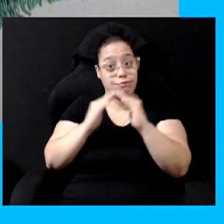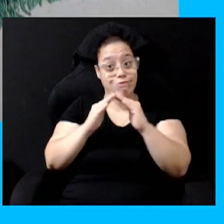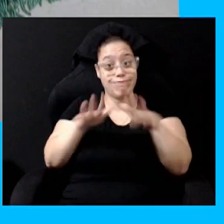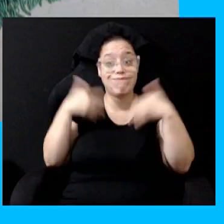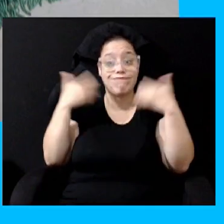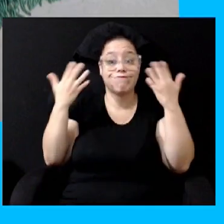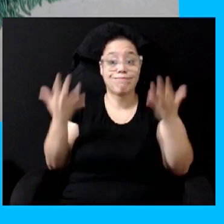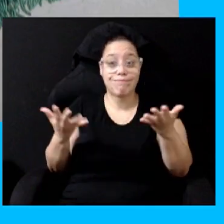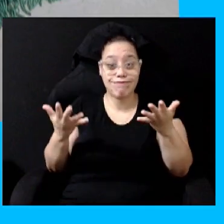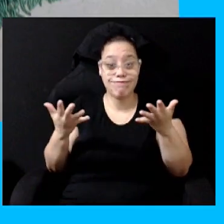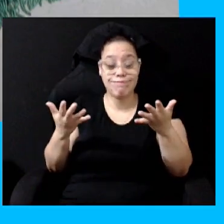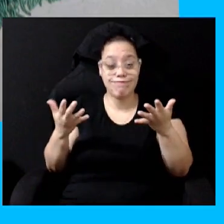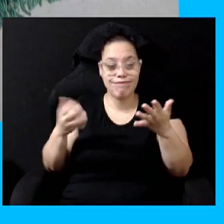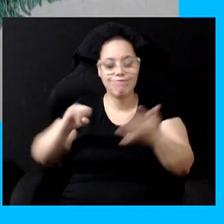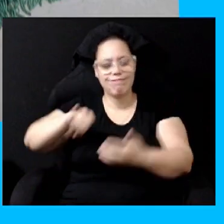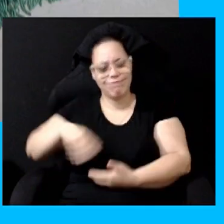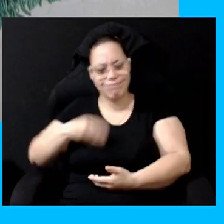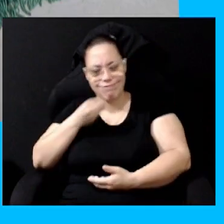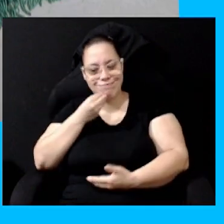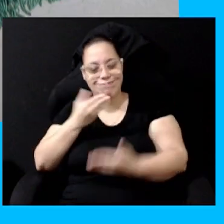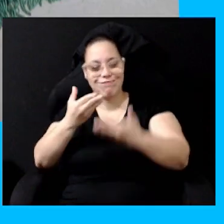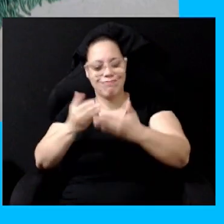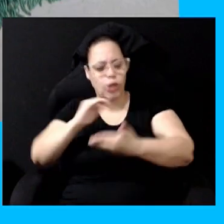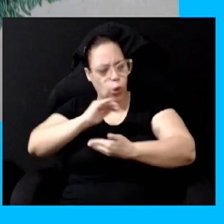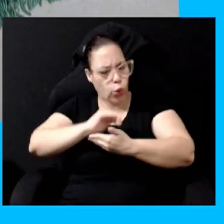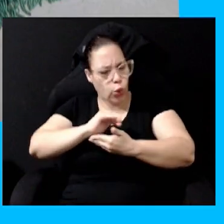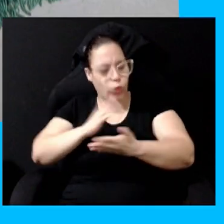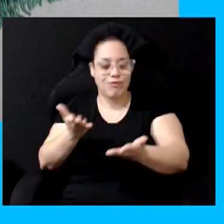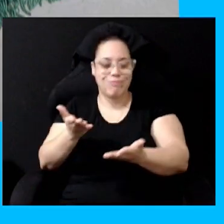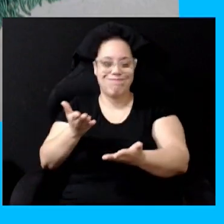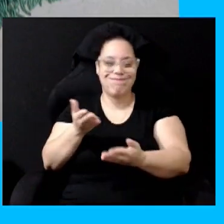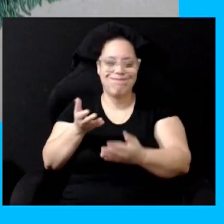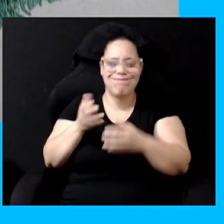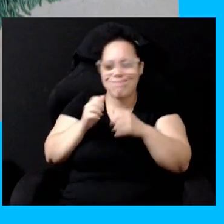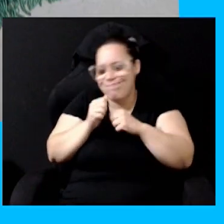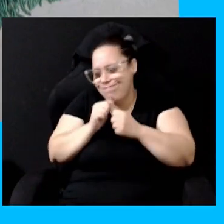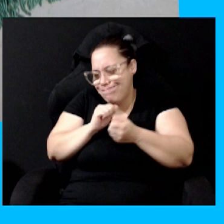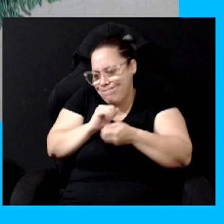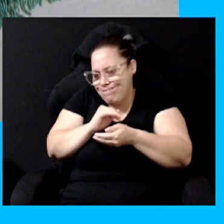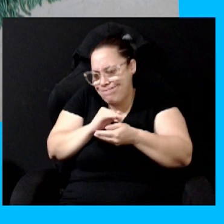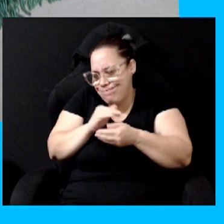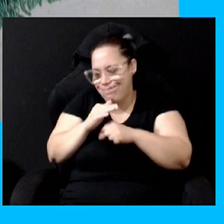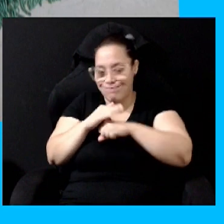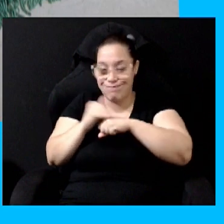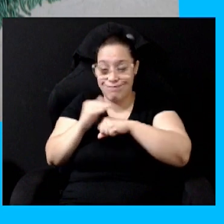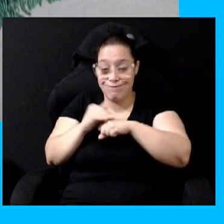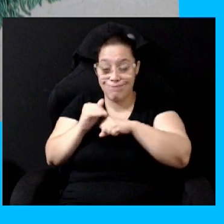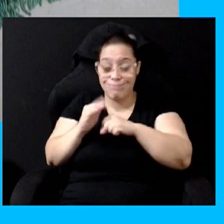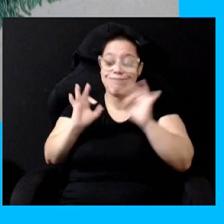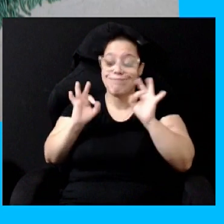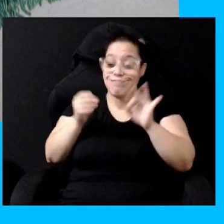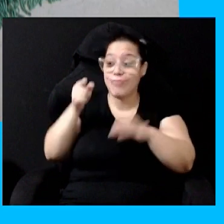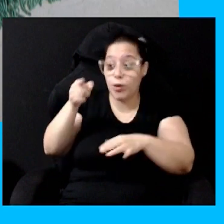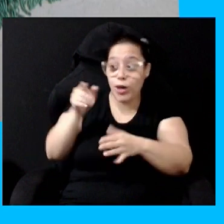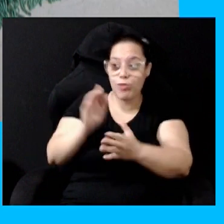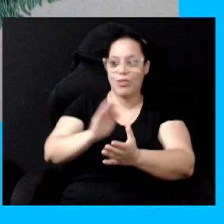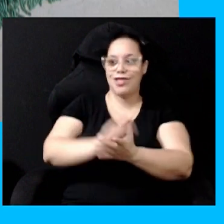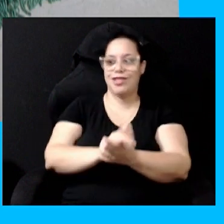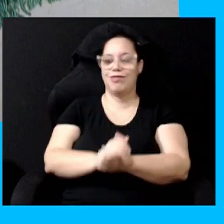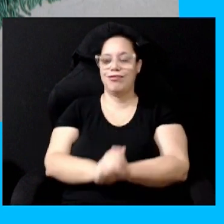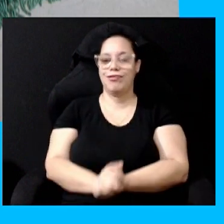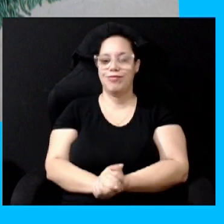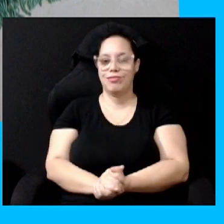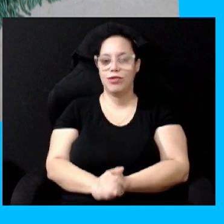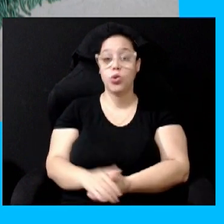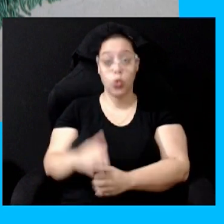uma chance para essa filhotinha? Essa bebê pode ser uma ótima companhia para você. Se você se